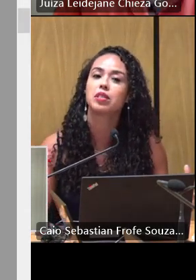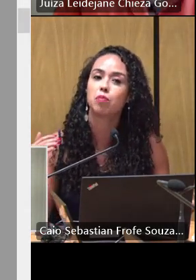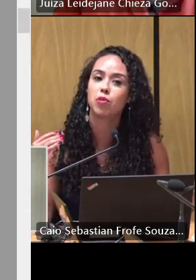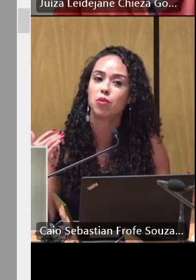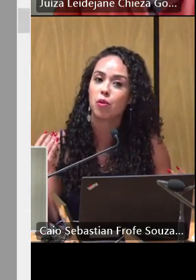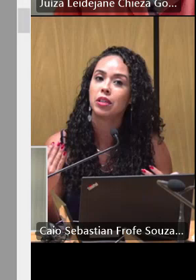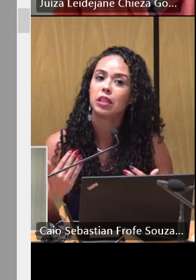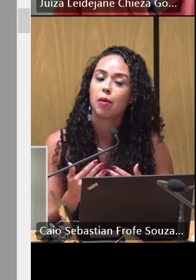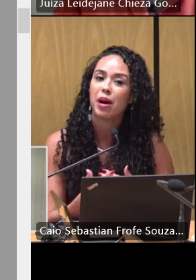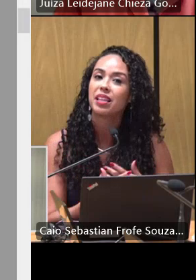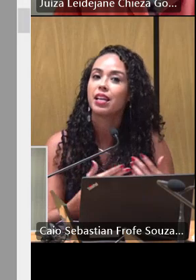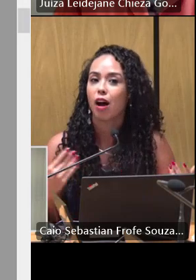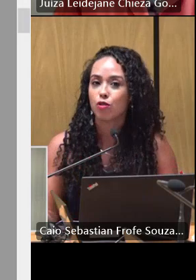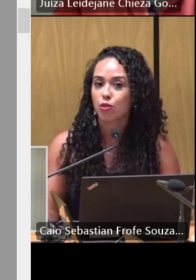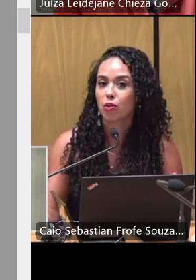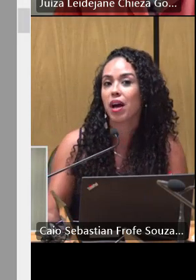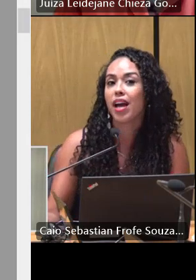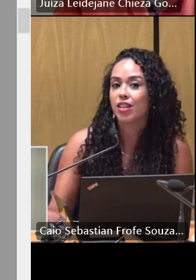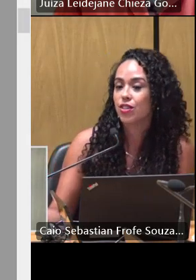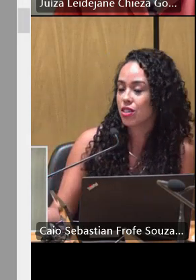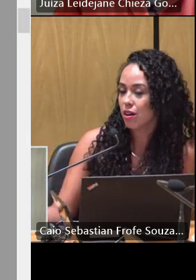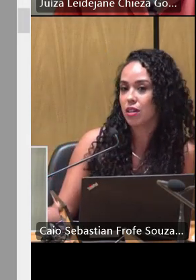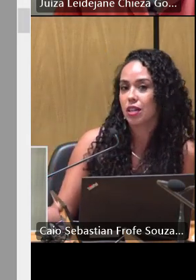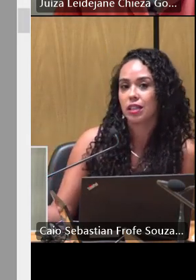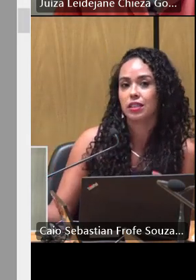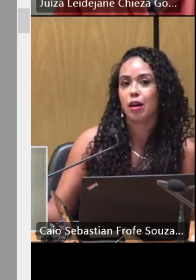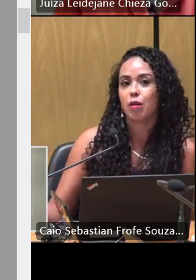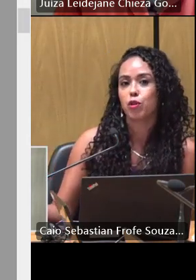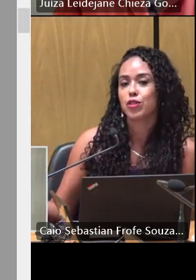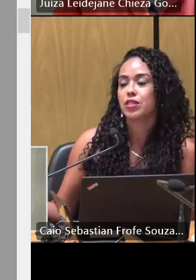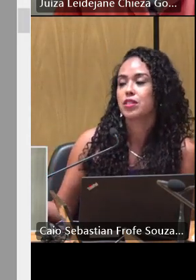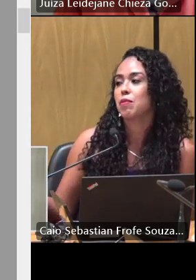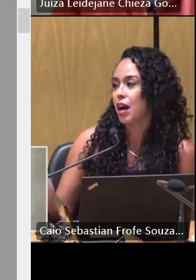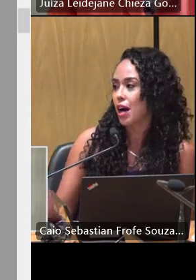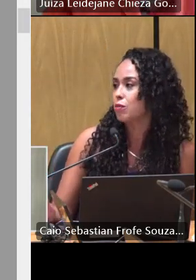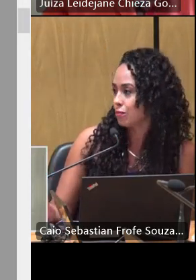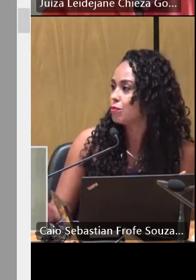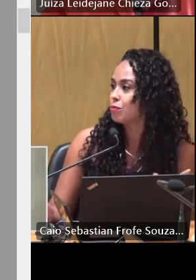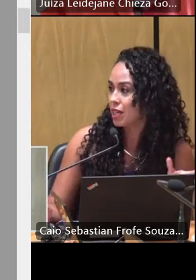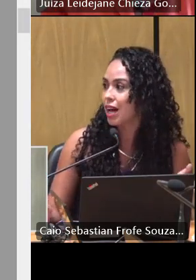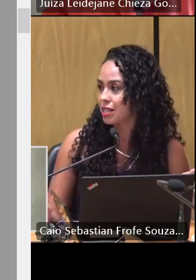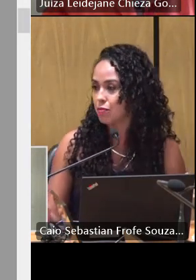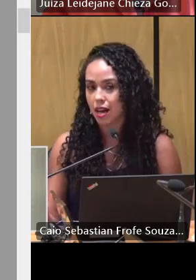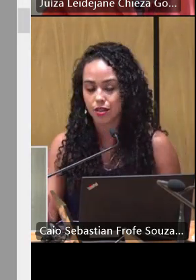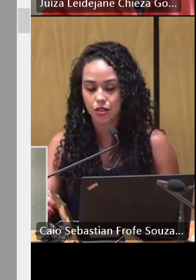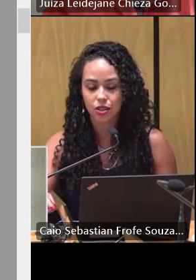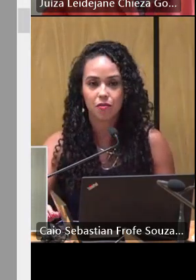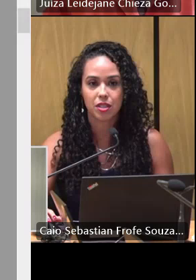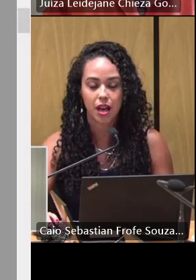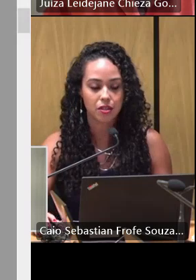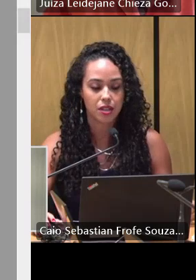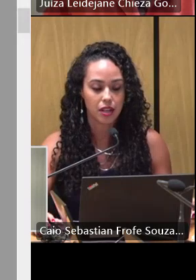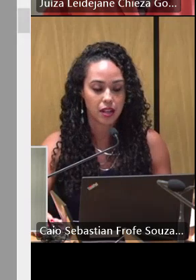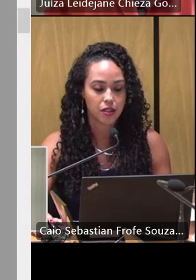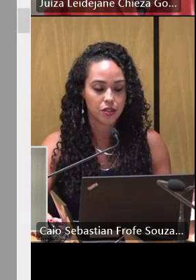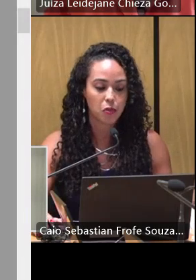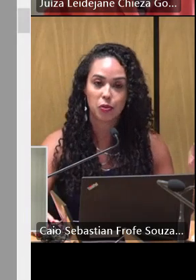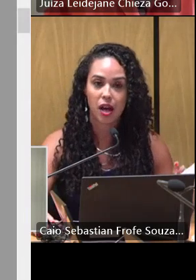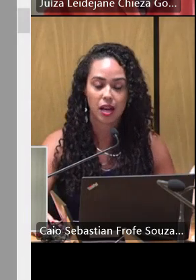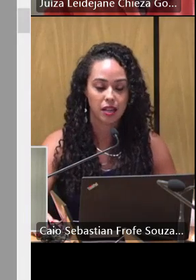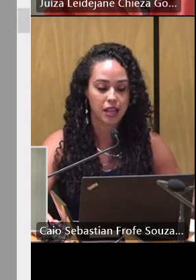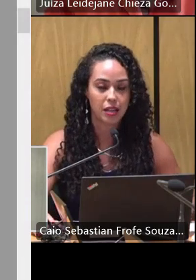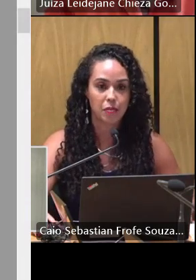um símbolo material de toda uma região né Por onde desembarcaram milhares e milhares de escravizados ali na região